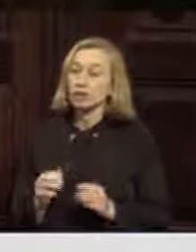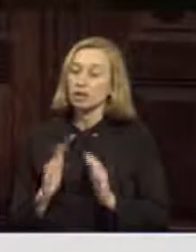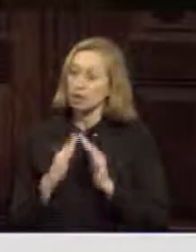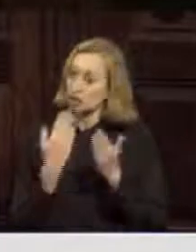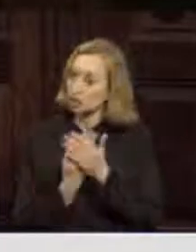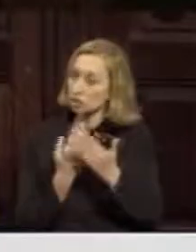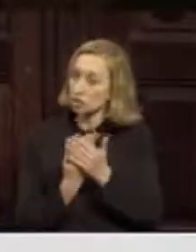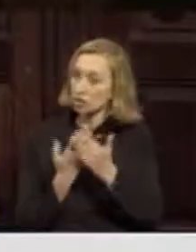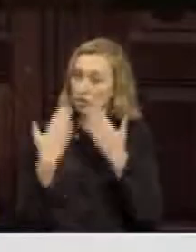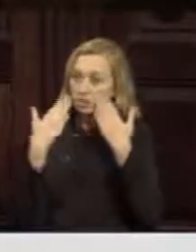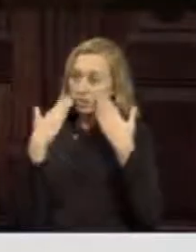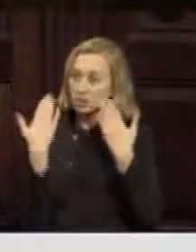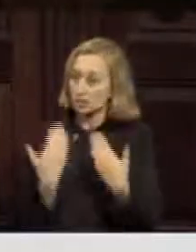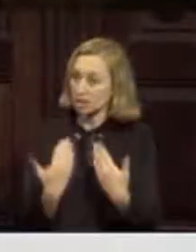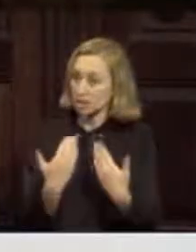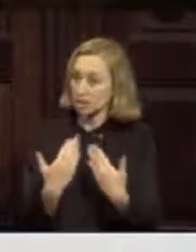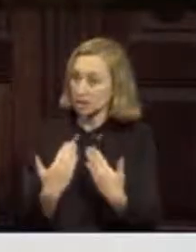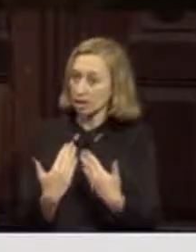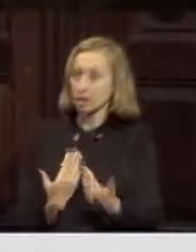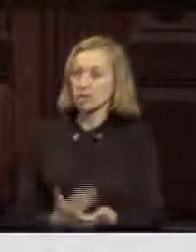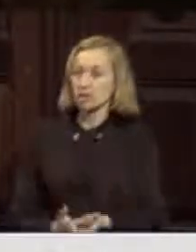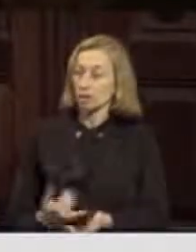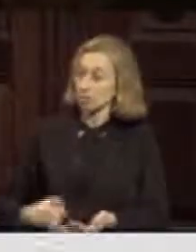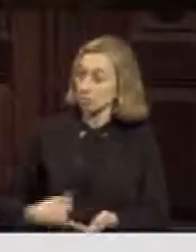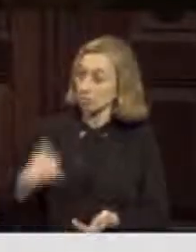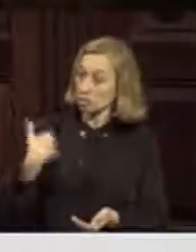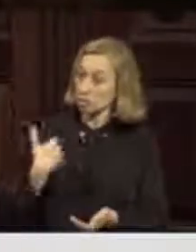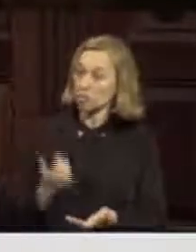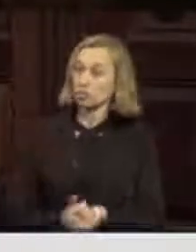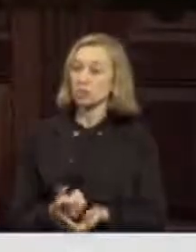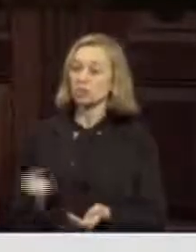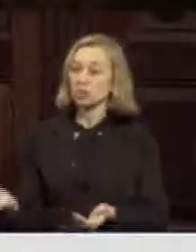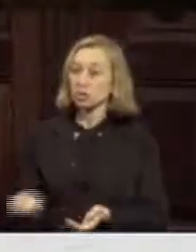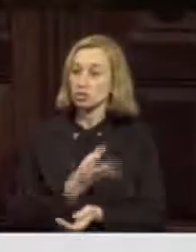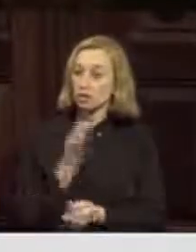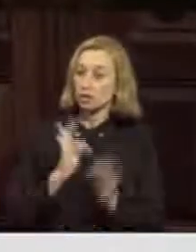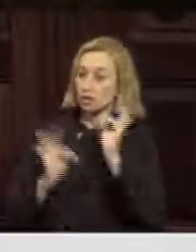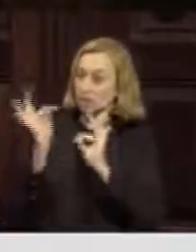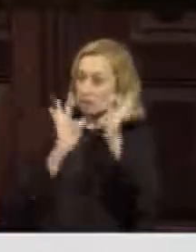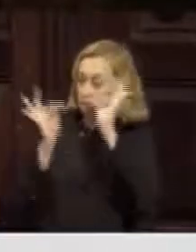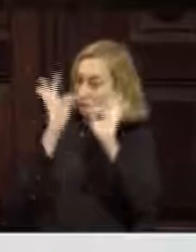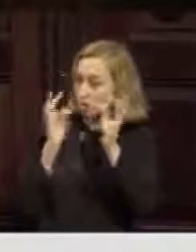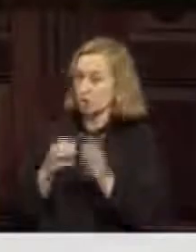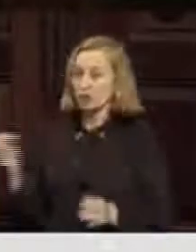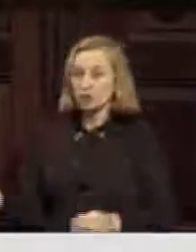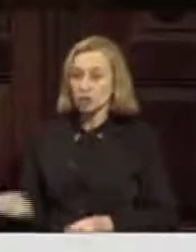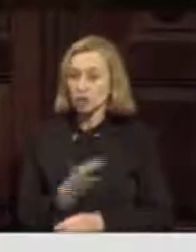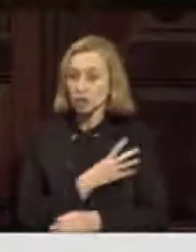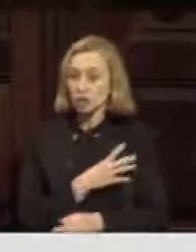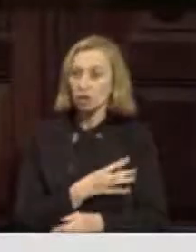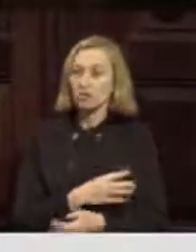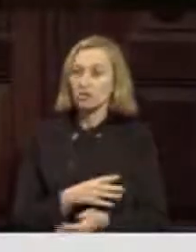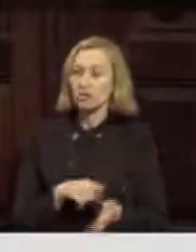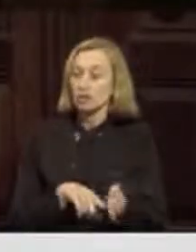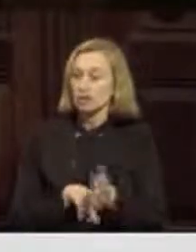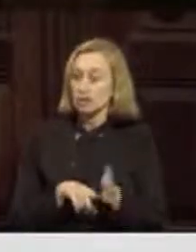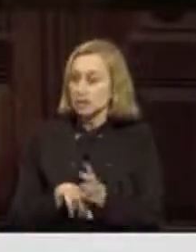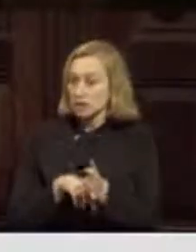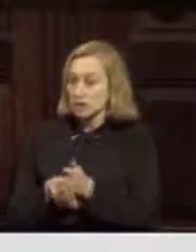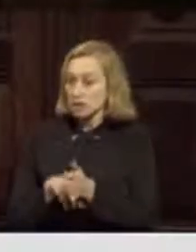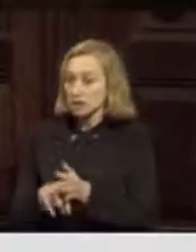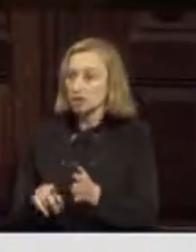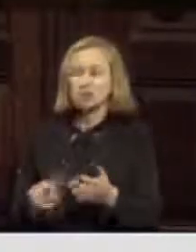formação de mão de obra, de novas tecnologias, de novos investimentos nessa área que ainda tem um peso